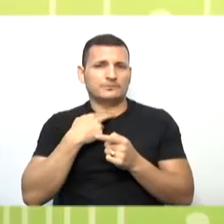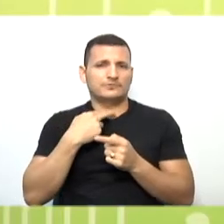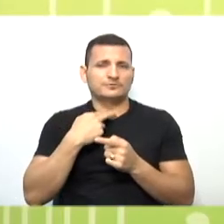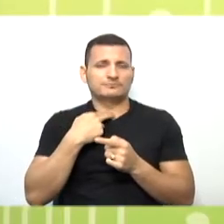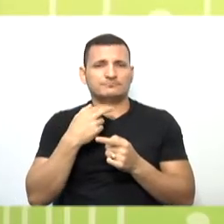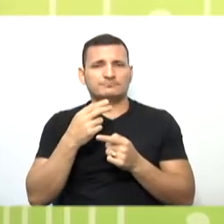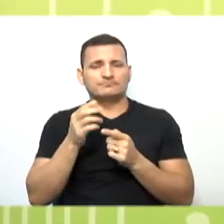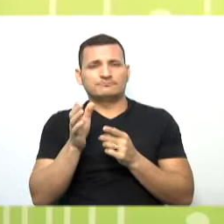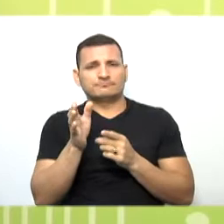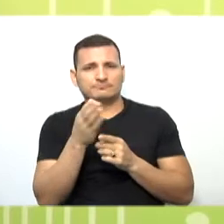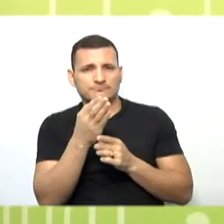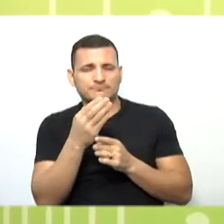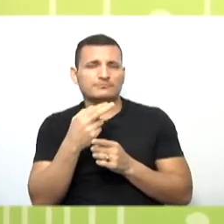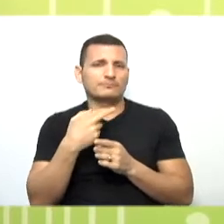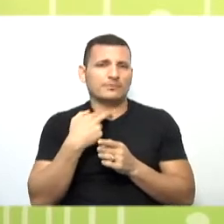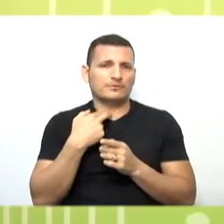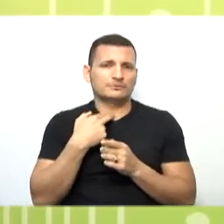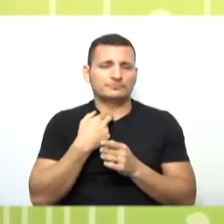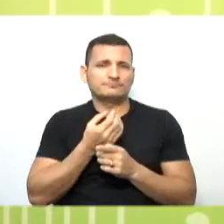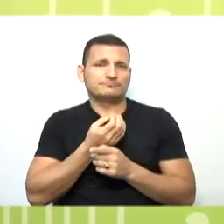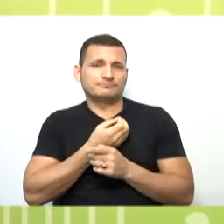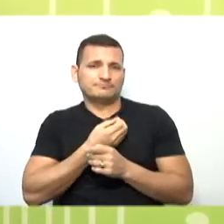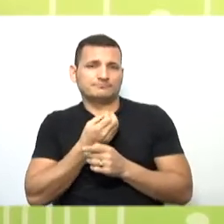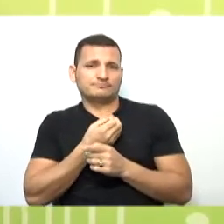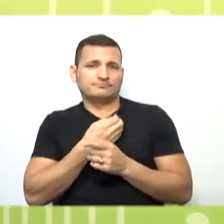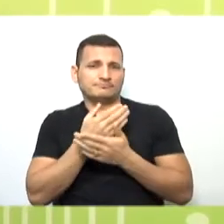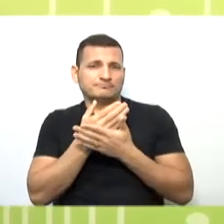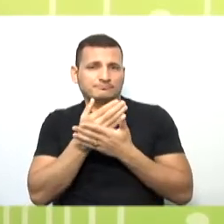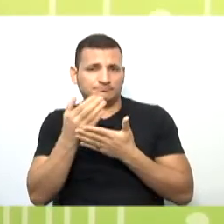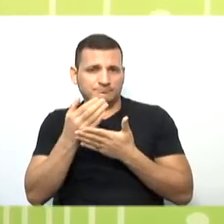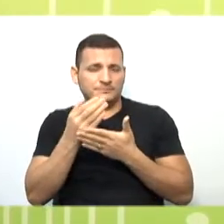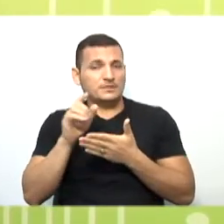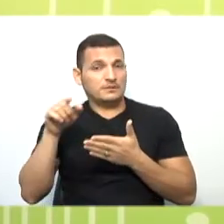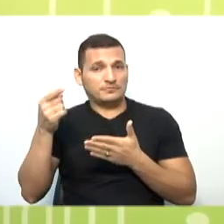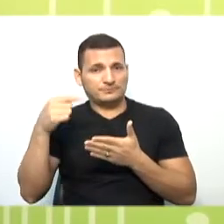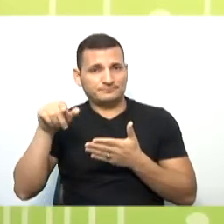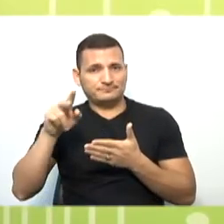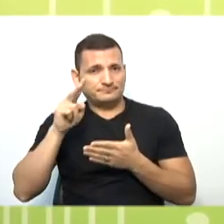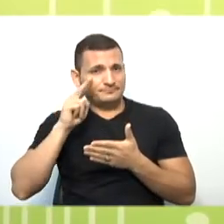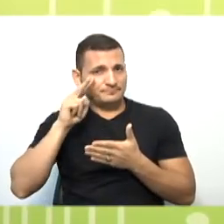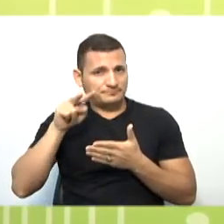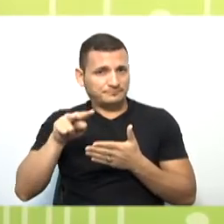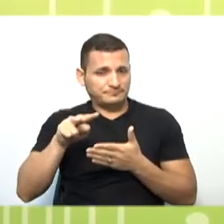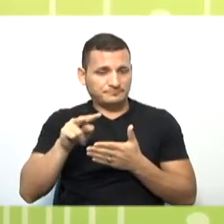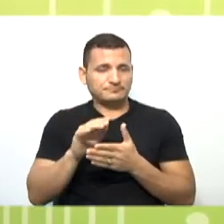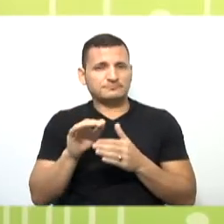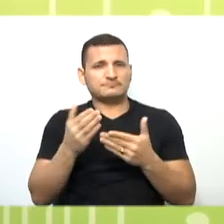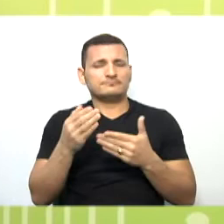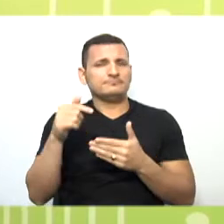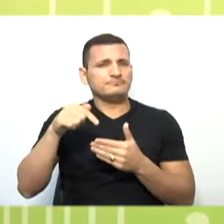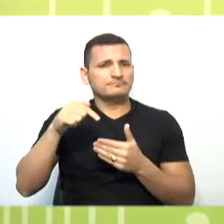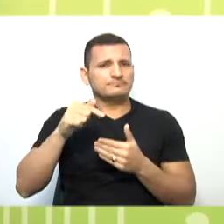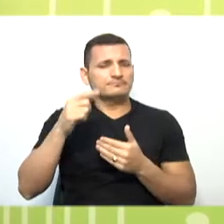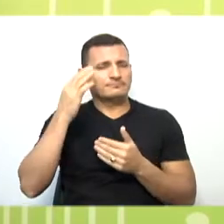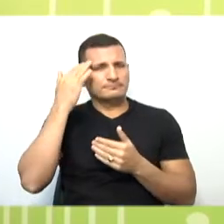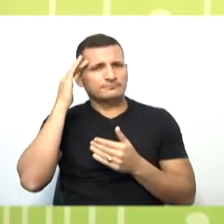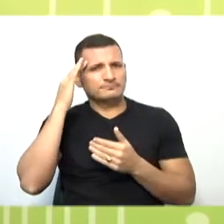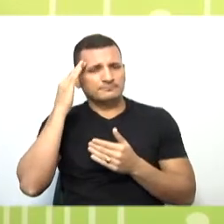pode começar com números, tá? Isso vocês vão ver mais para frente, mas aqui o pouco que a gente tem que entender